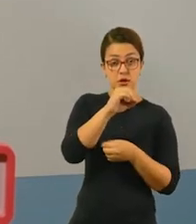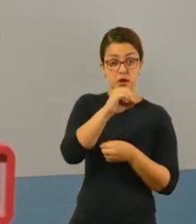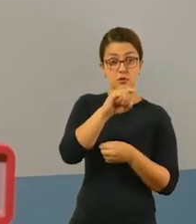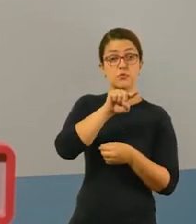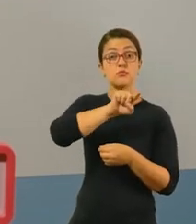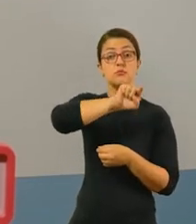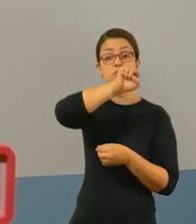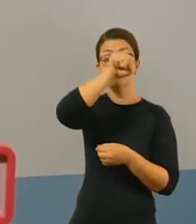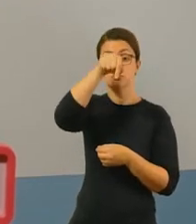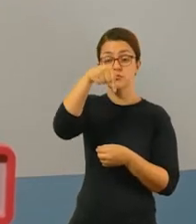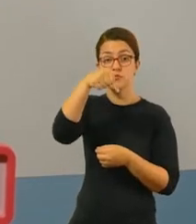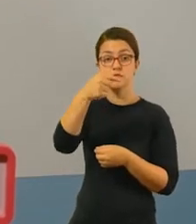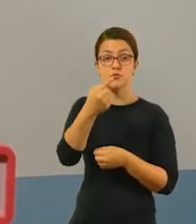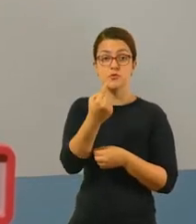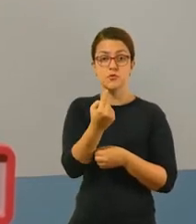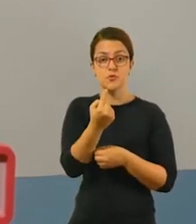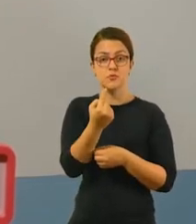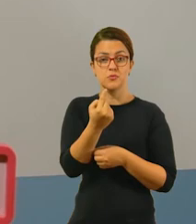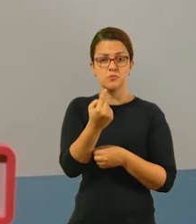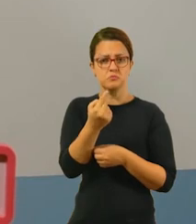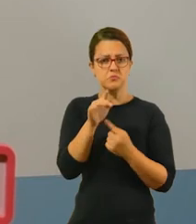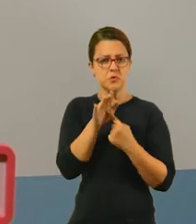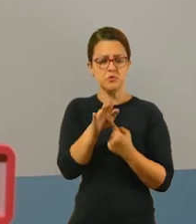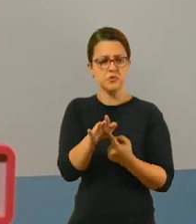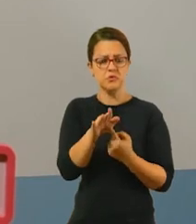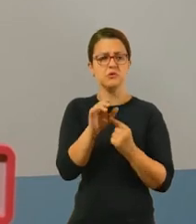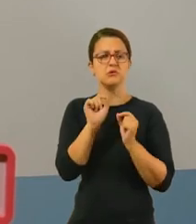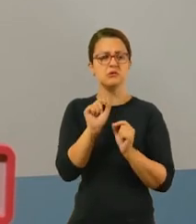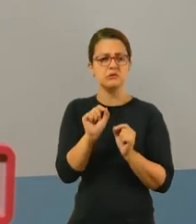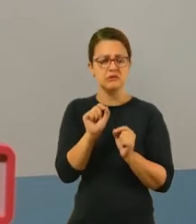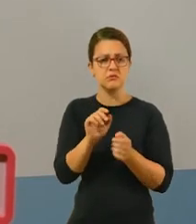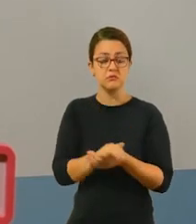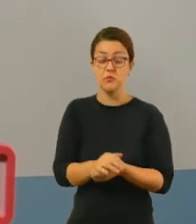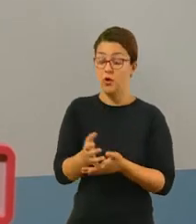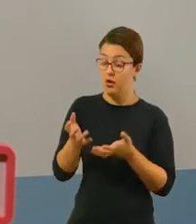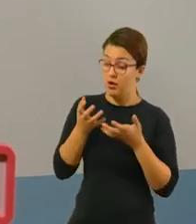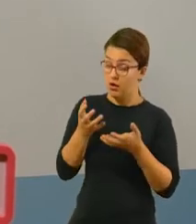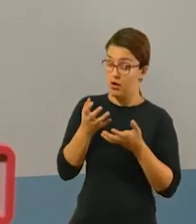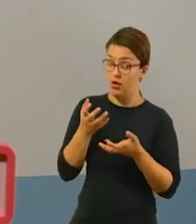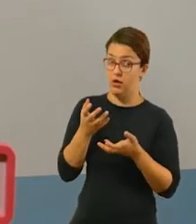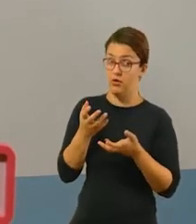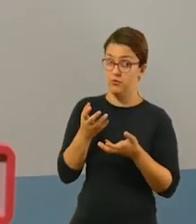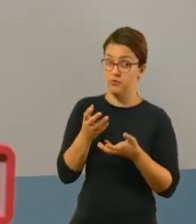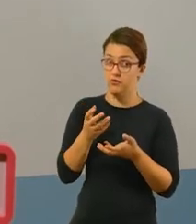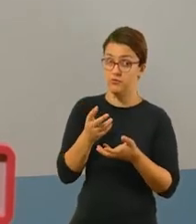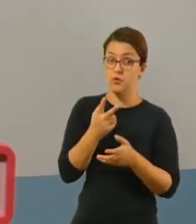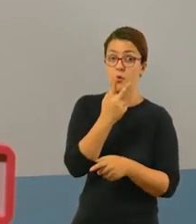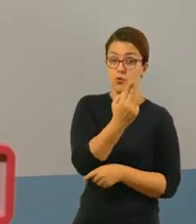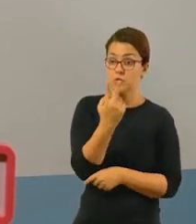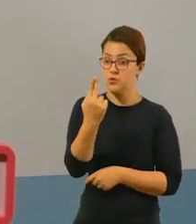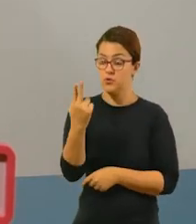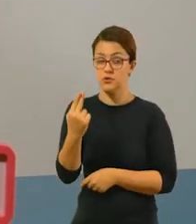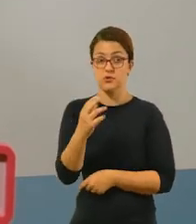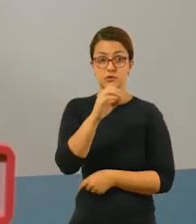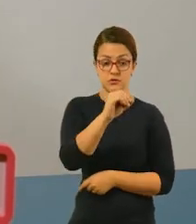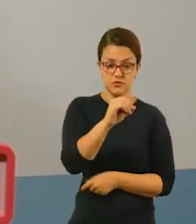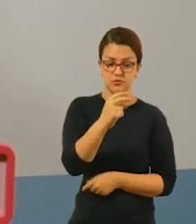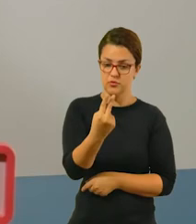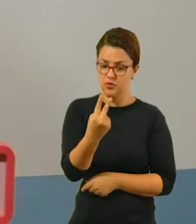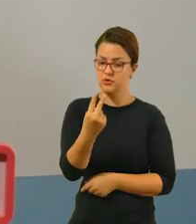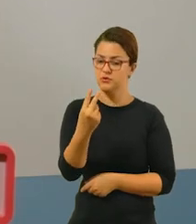que número? Vem o 1. Só que o 1 ele não está mostrando aqui. Por quê? Porque o exercício quer que você conte de 2 em 2.